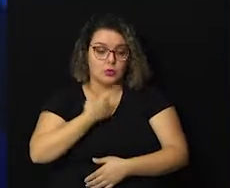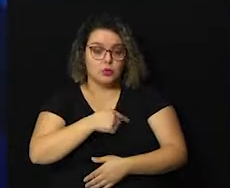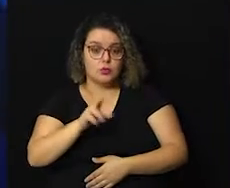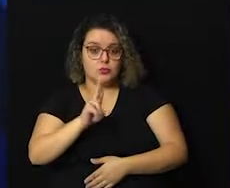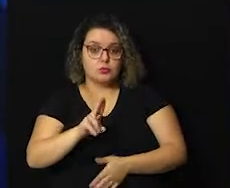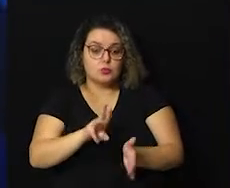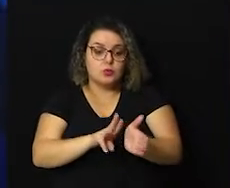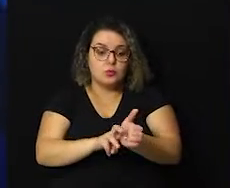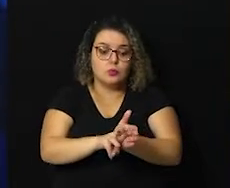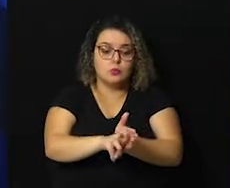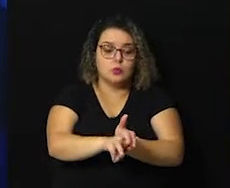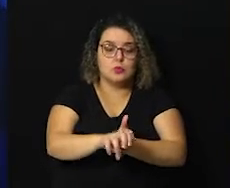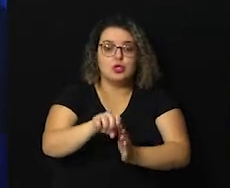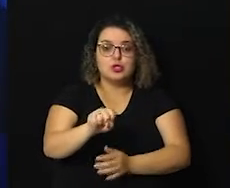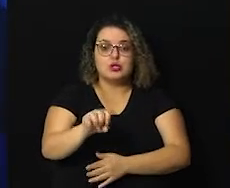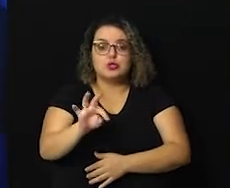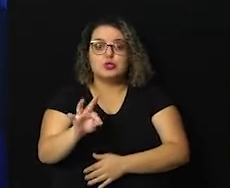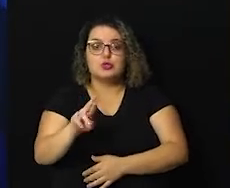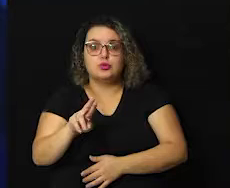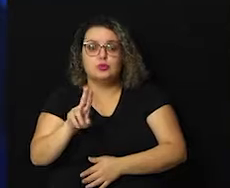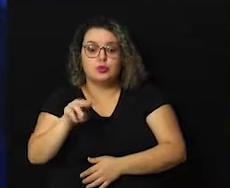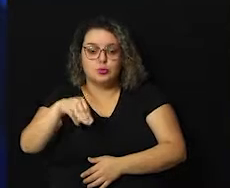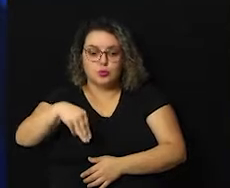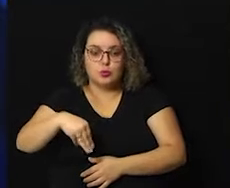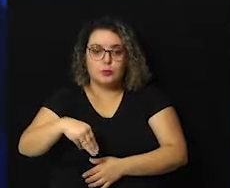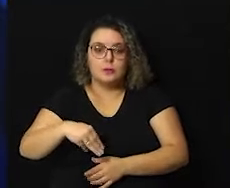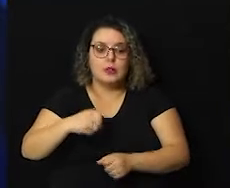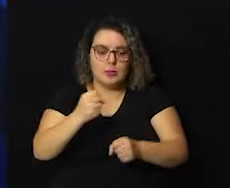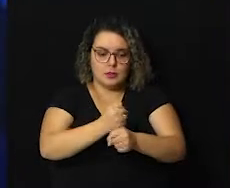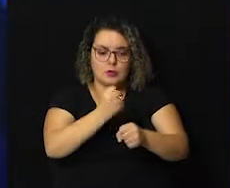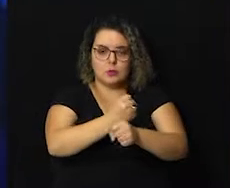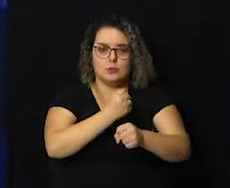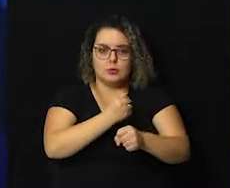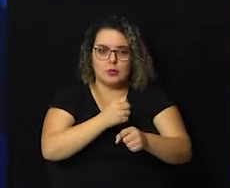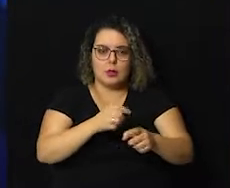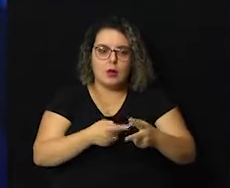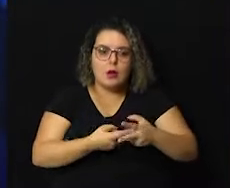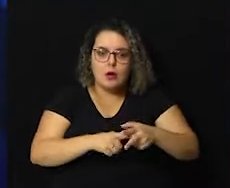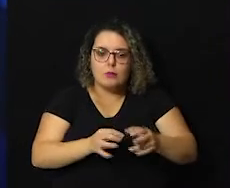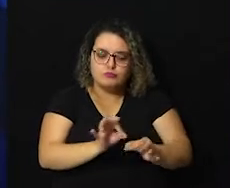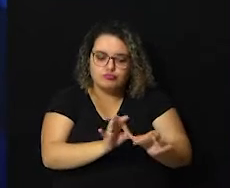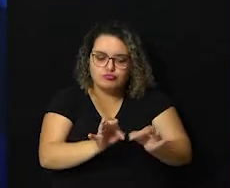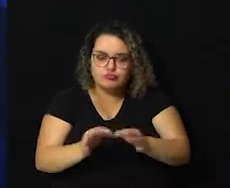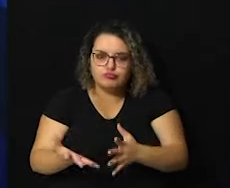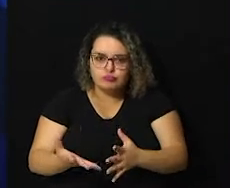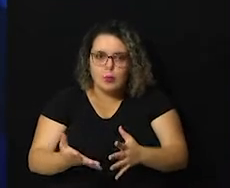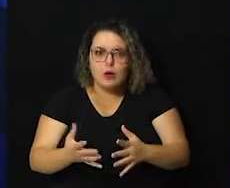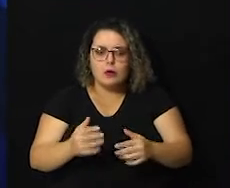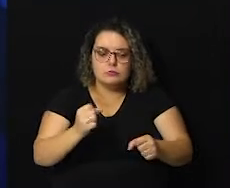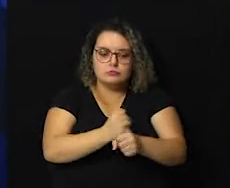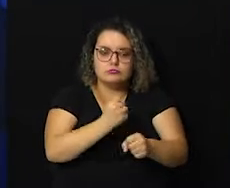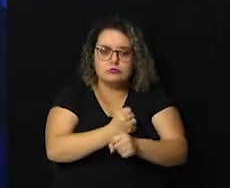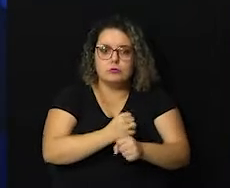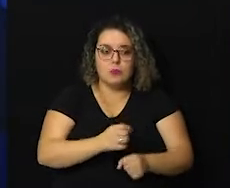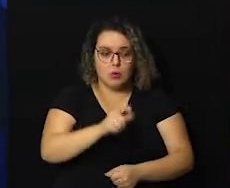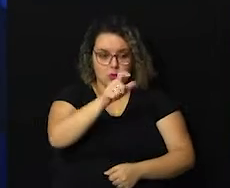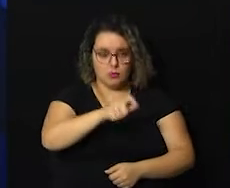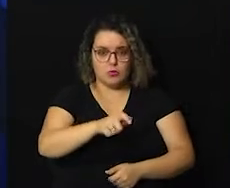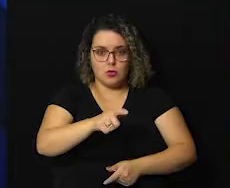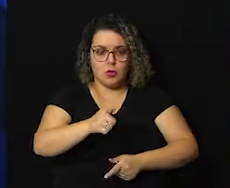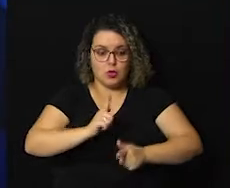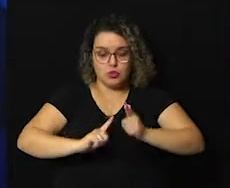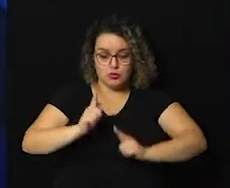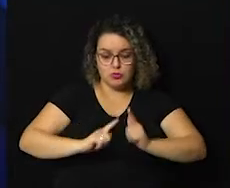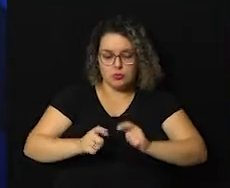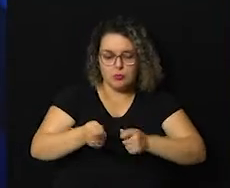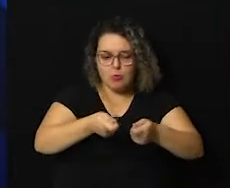e a gente usa mesmo uma metodologia chamada scrum para executar a obra que ajuda muito então desde o cara que gerencia todo mundo